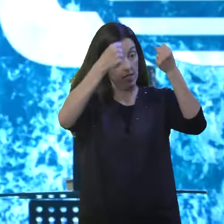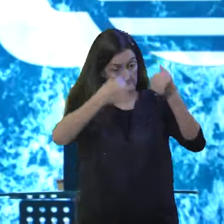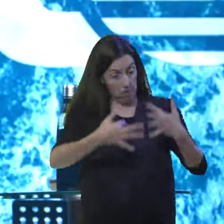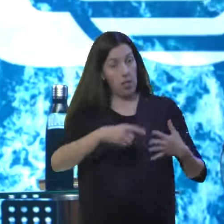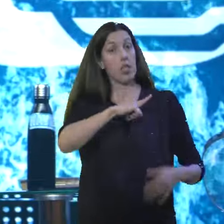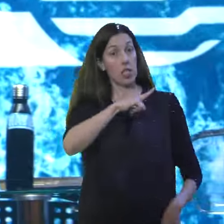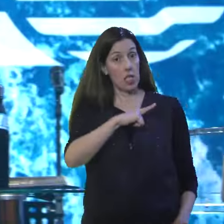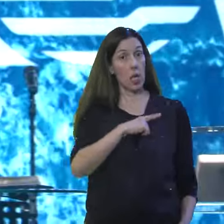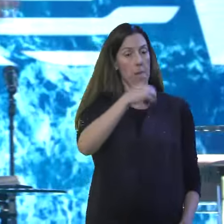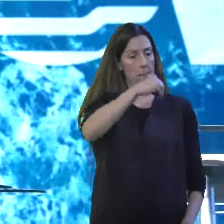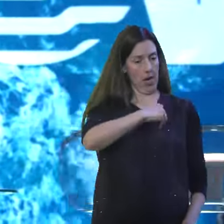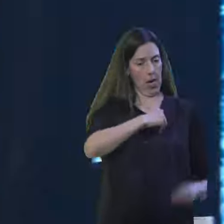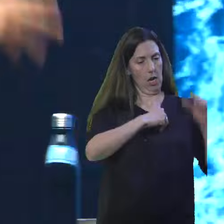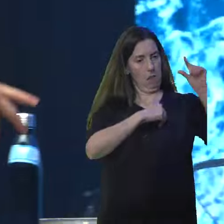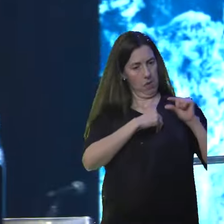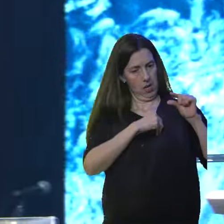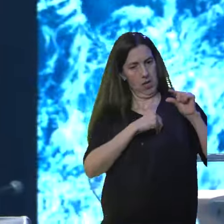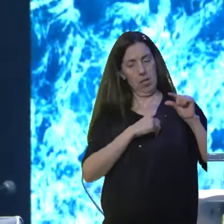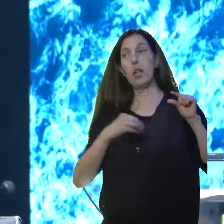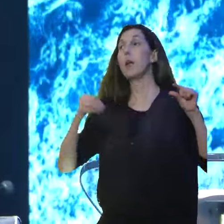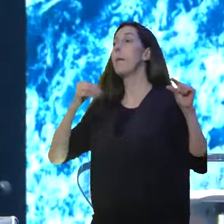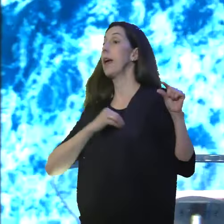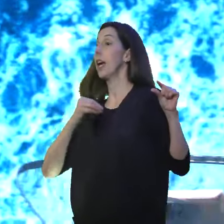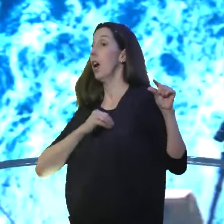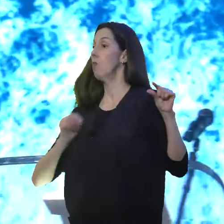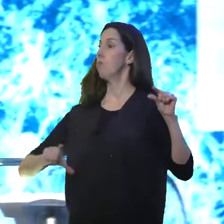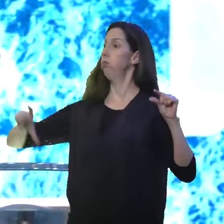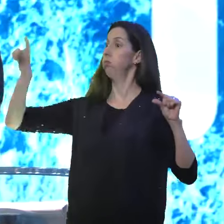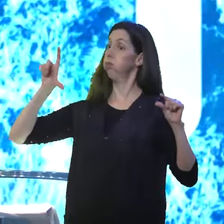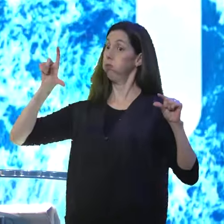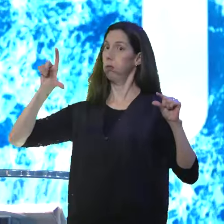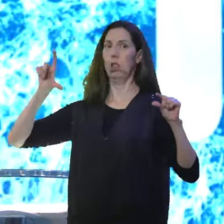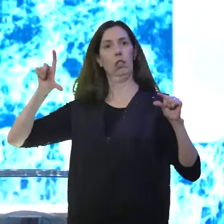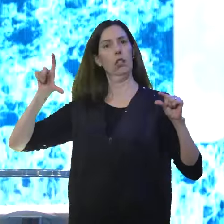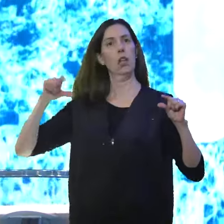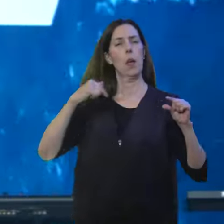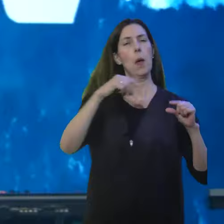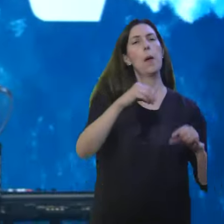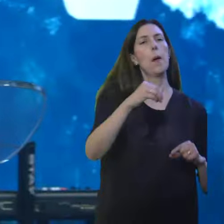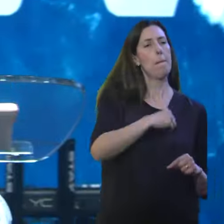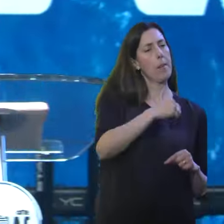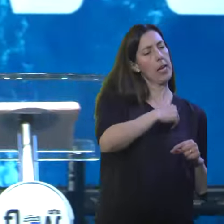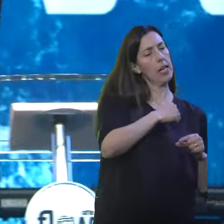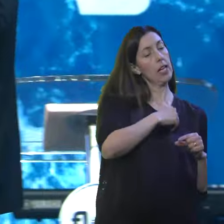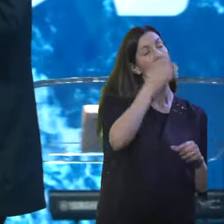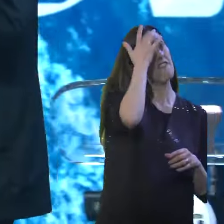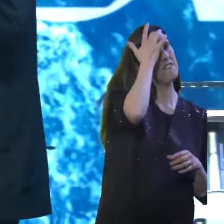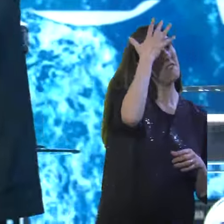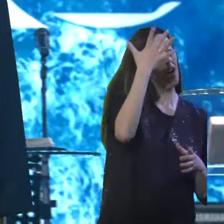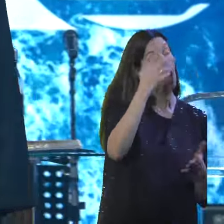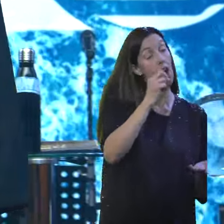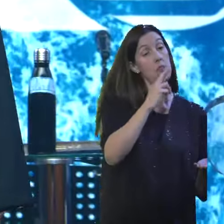Sim. Diz que tem pecados para a morte e pecados que são mais fáceis de serem